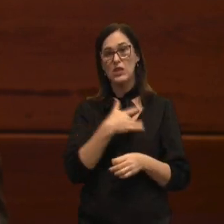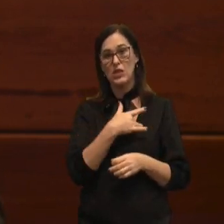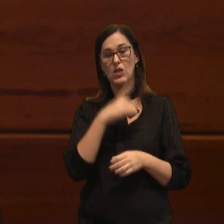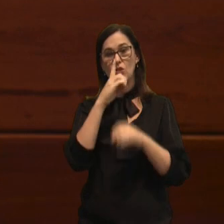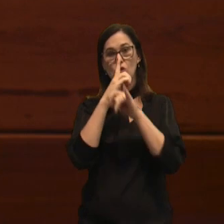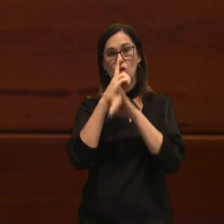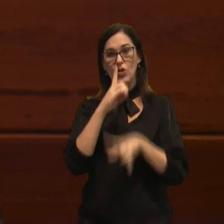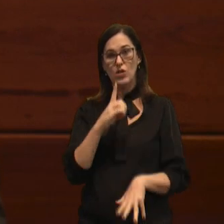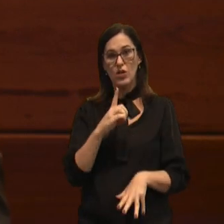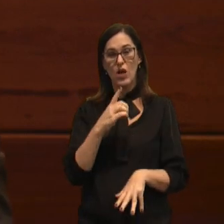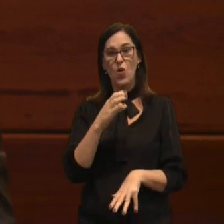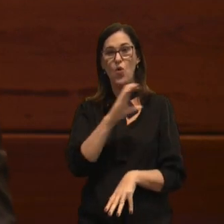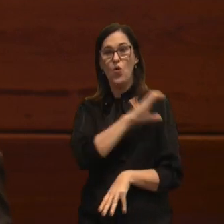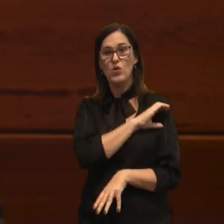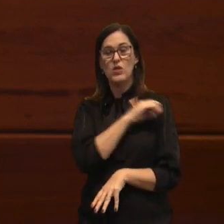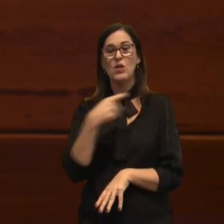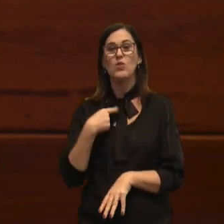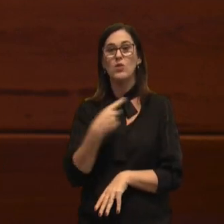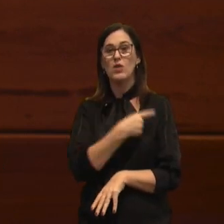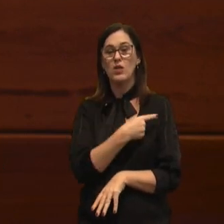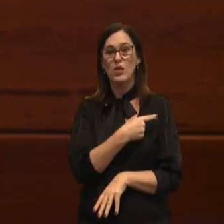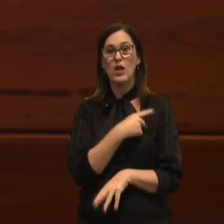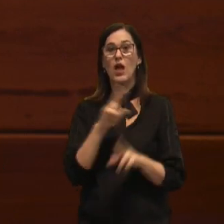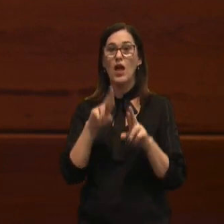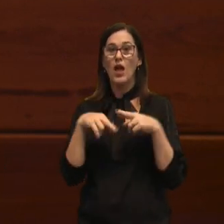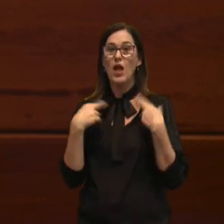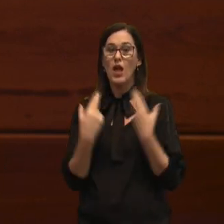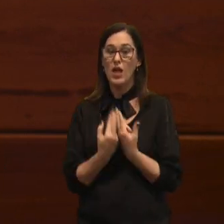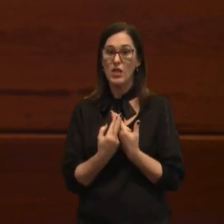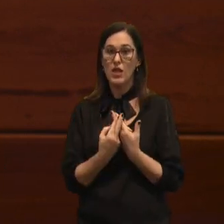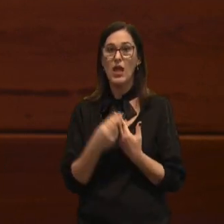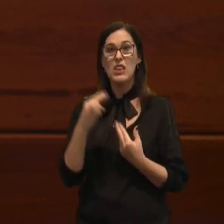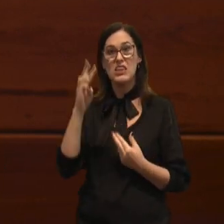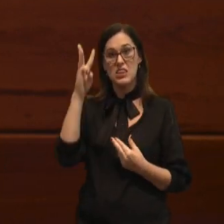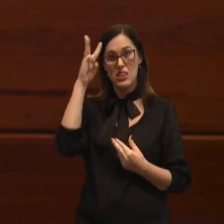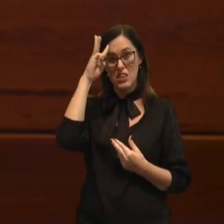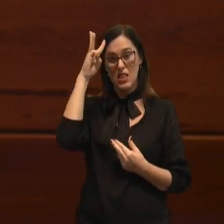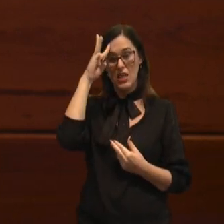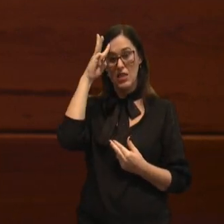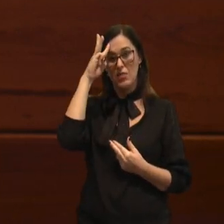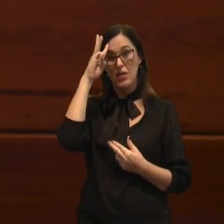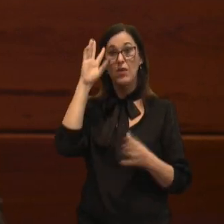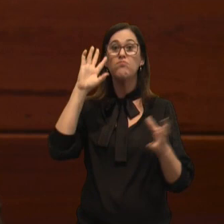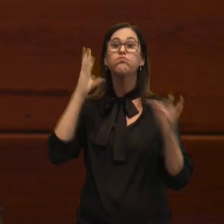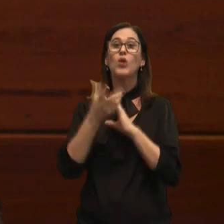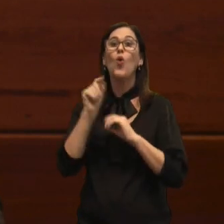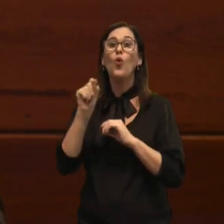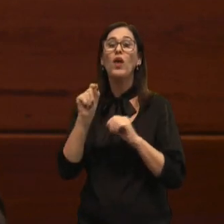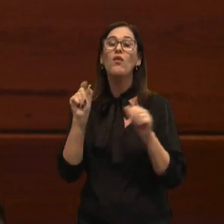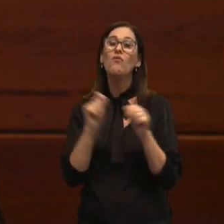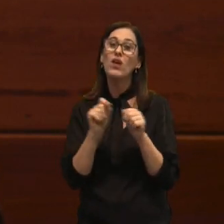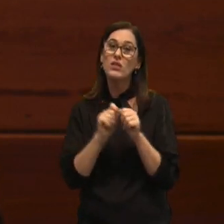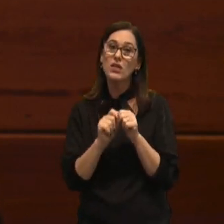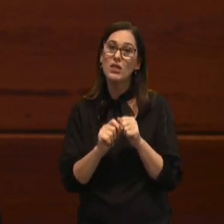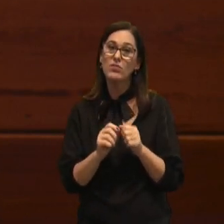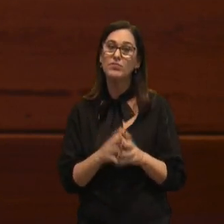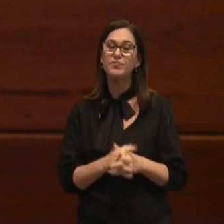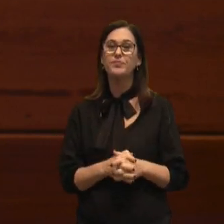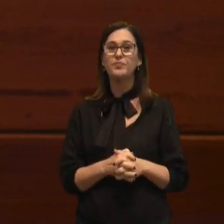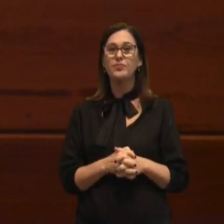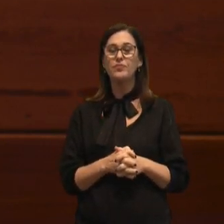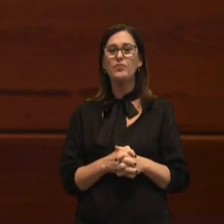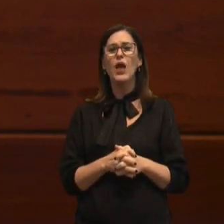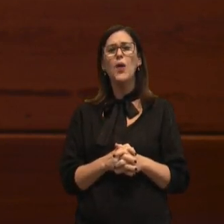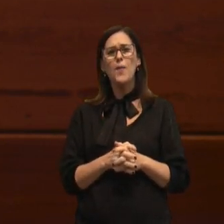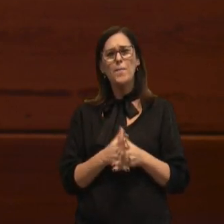da igreja, conselho pastoral. Nós estaremos nos reunindo na próxima terça-feira para decidirmos sobre o que nós iremos fazer. Eu